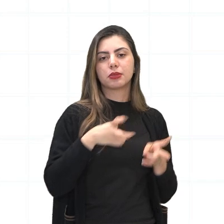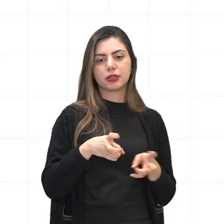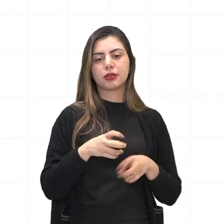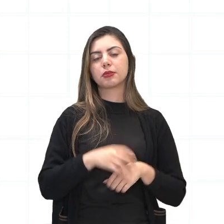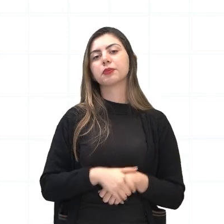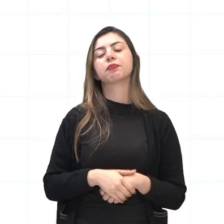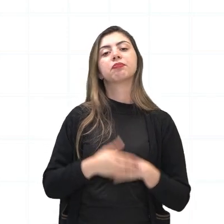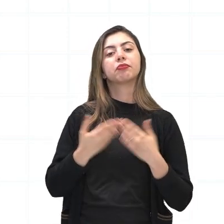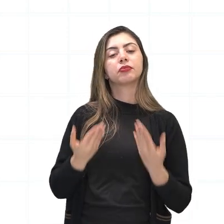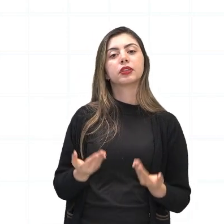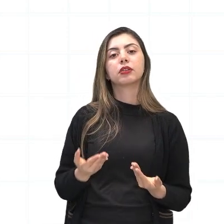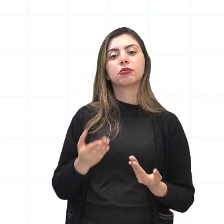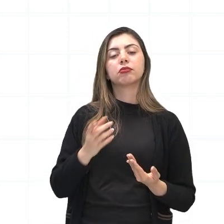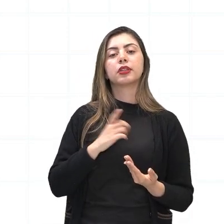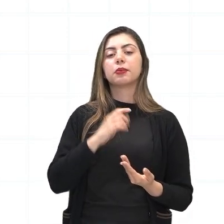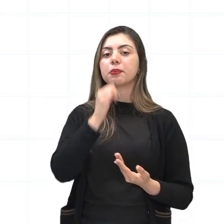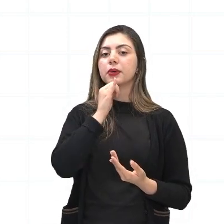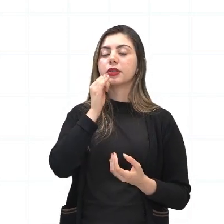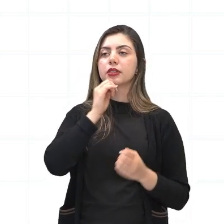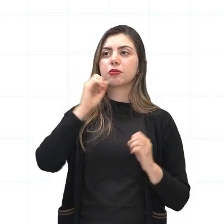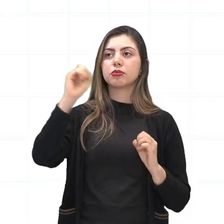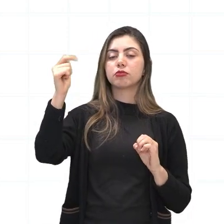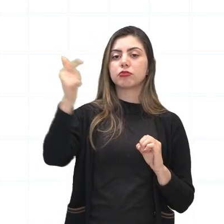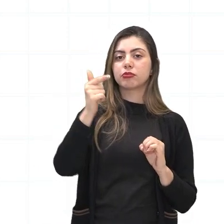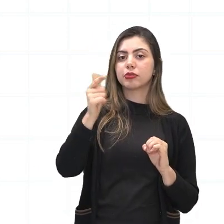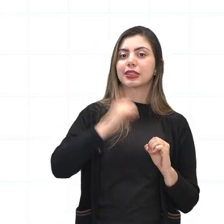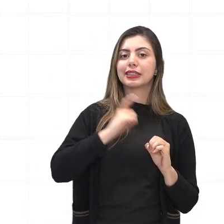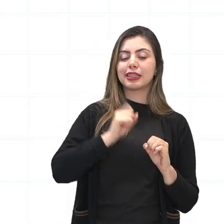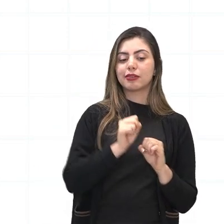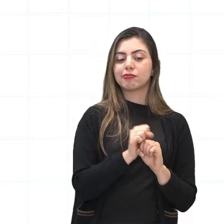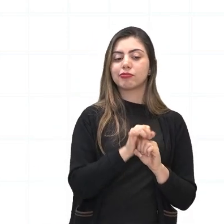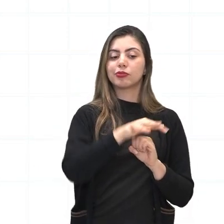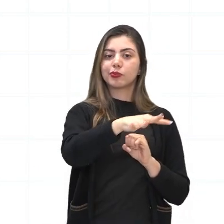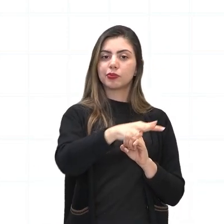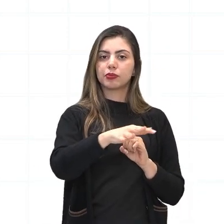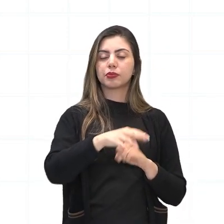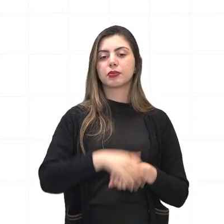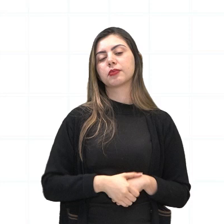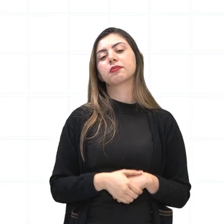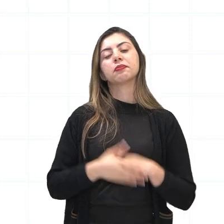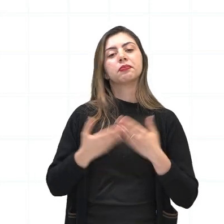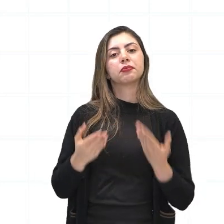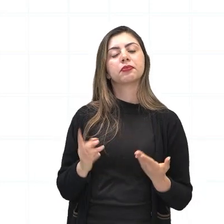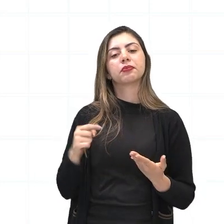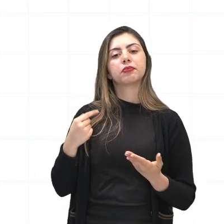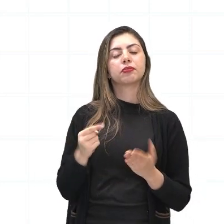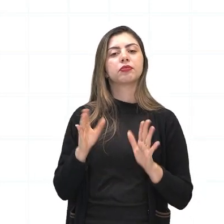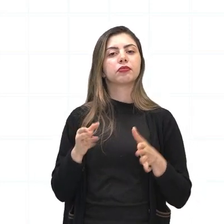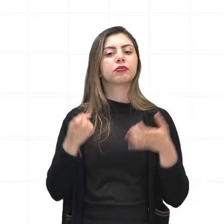associada a objetos que emitem luz. E quando falamos disso, vamos ter o exemplo da